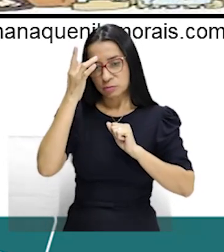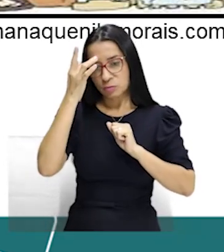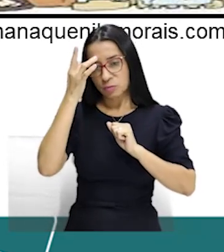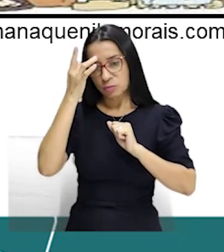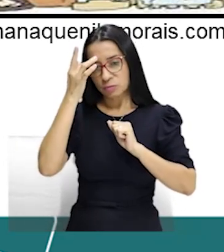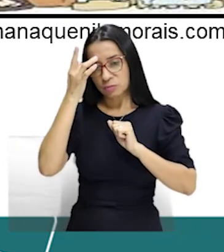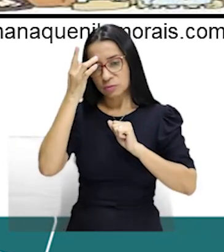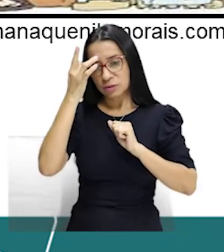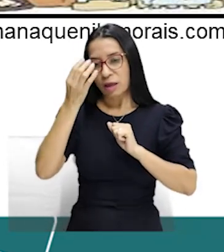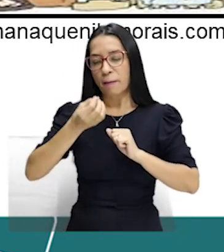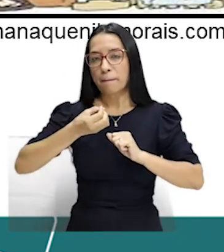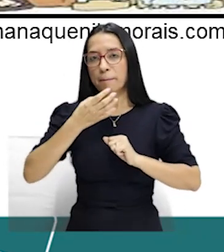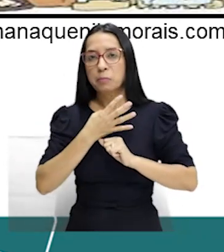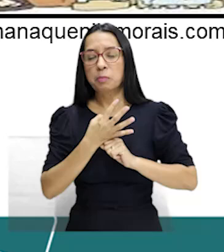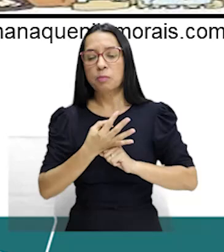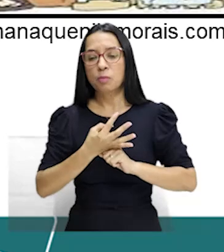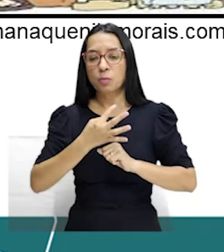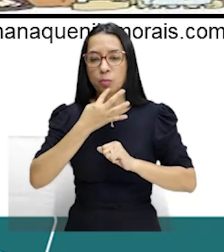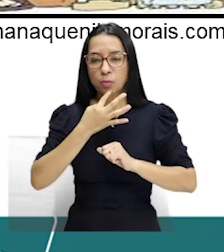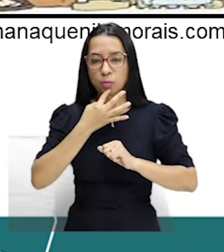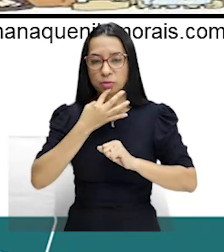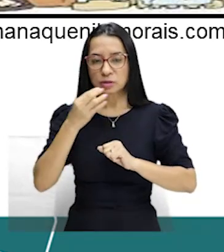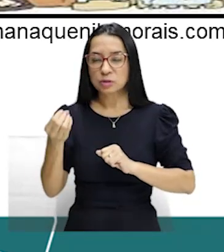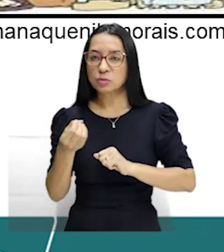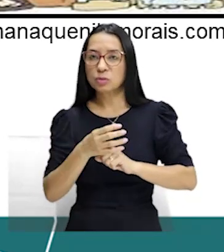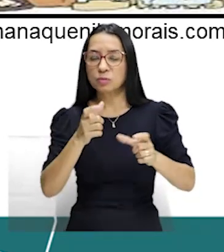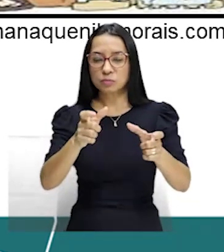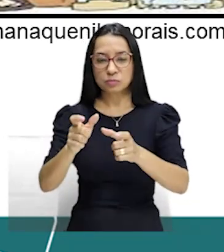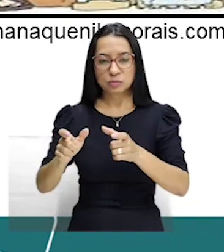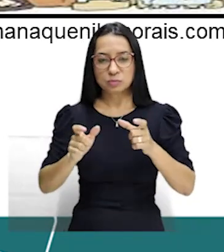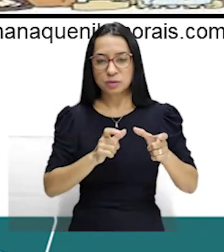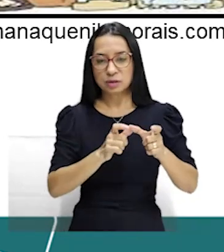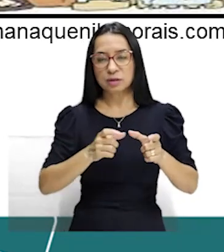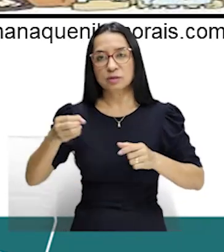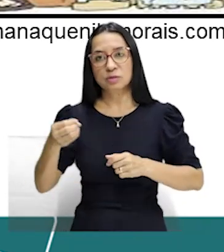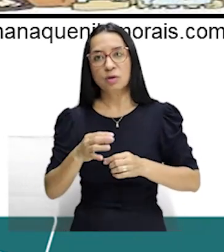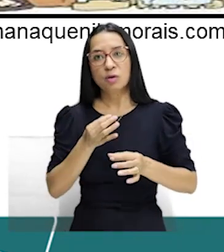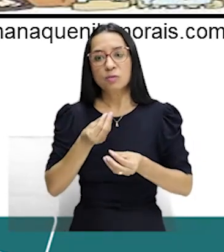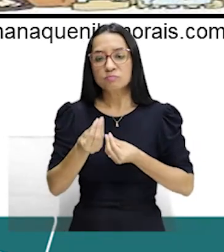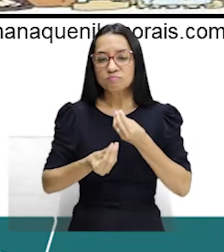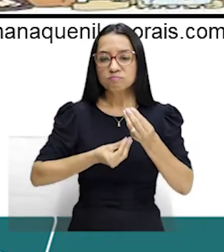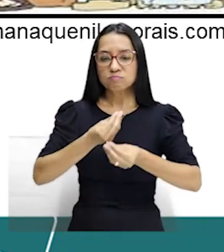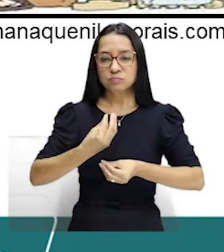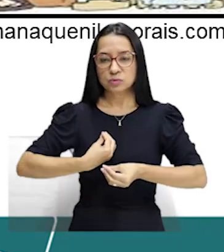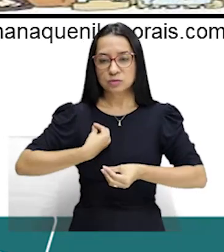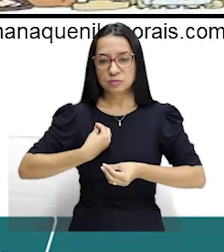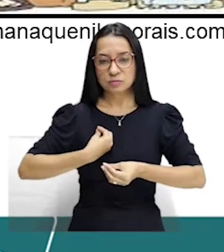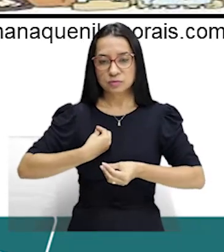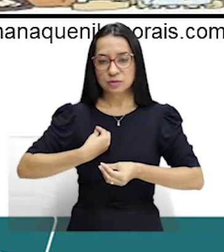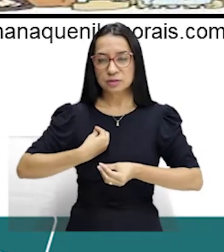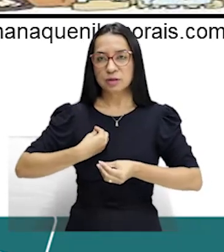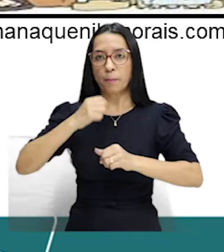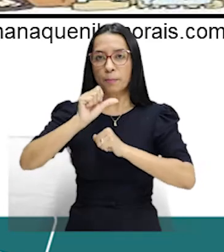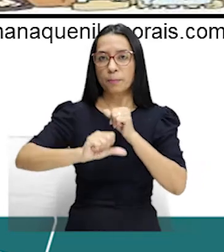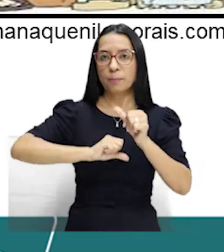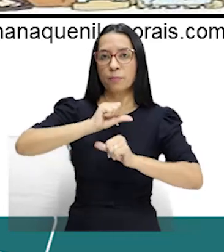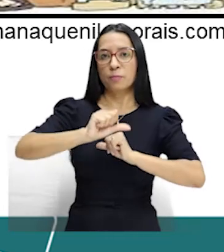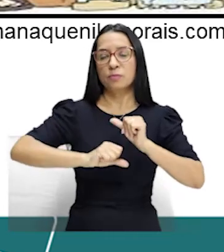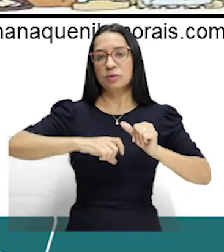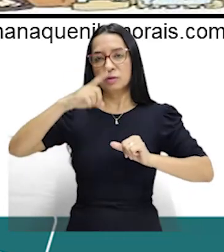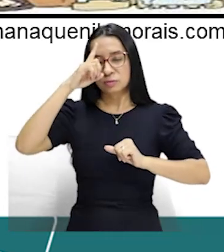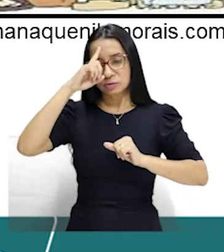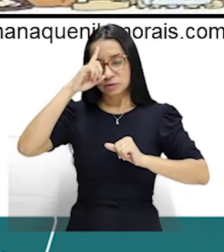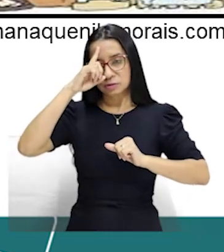vida, sobretudo no curto espaço de tempo, alterar a rotina cotidiana. O tipo de lazer